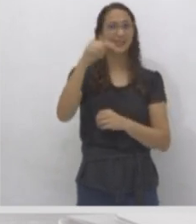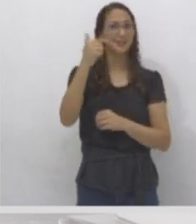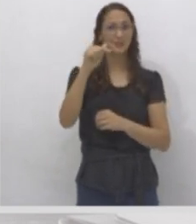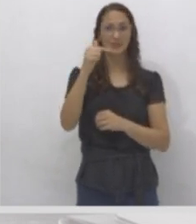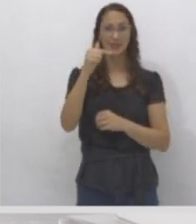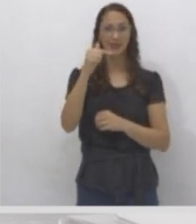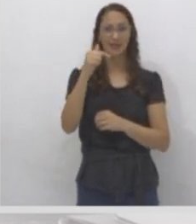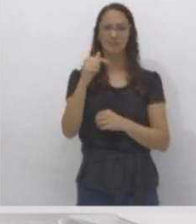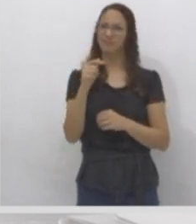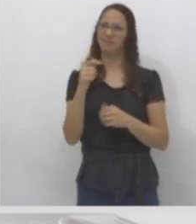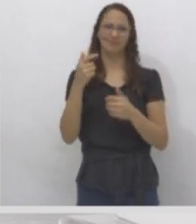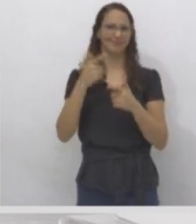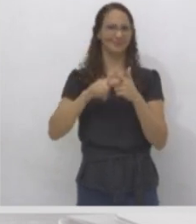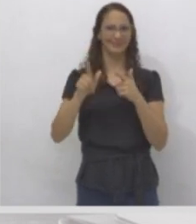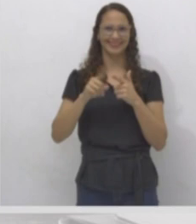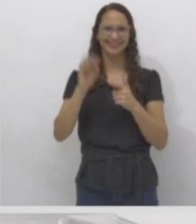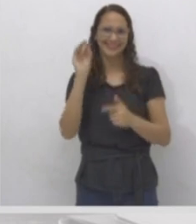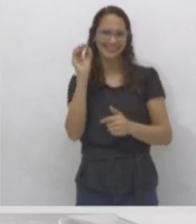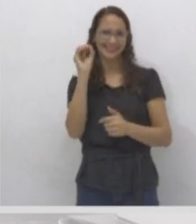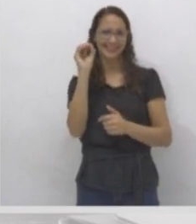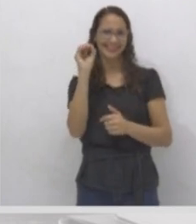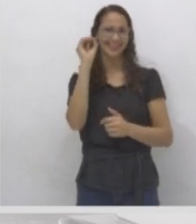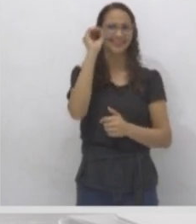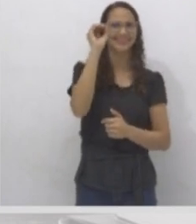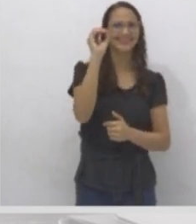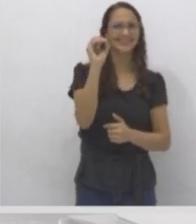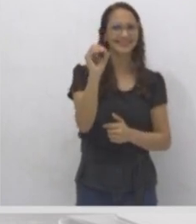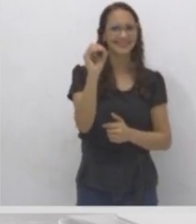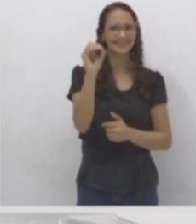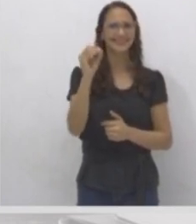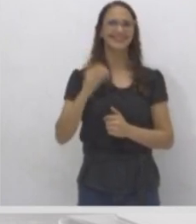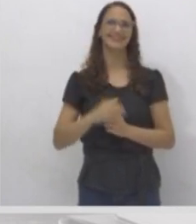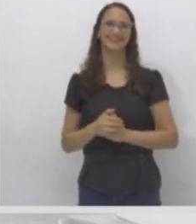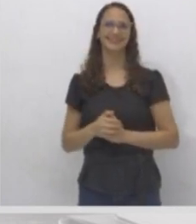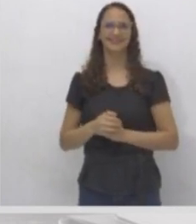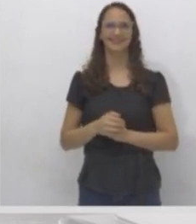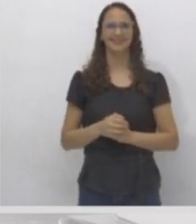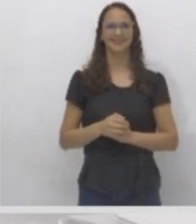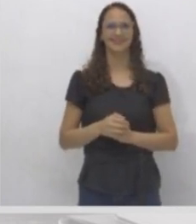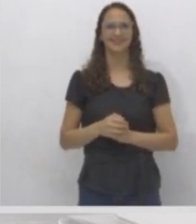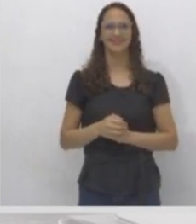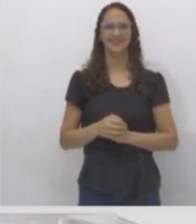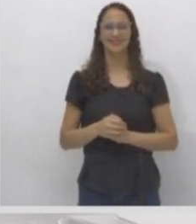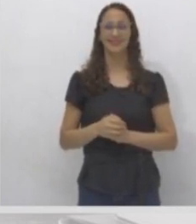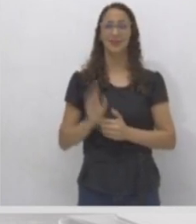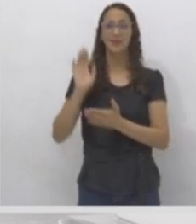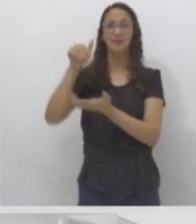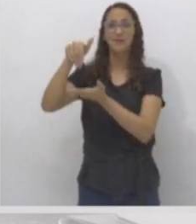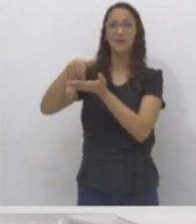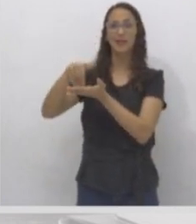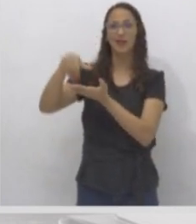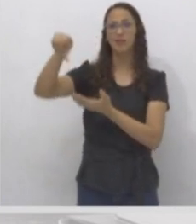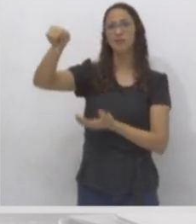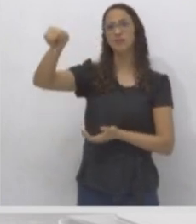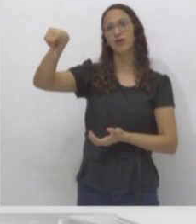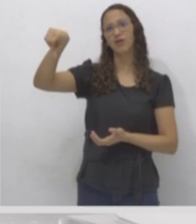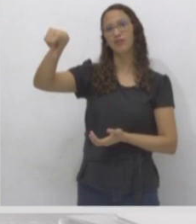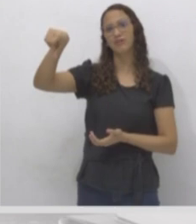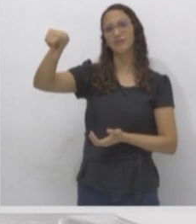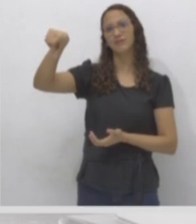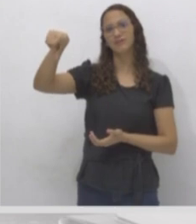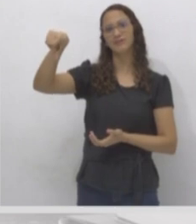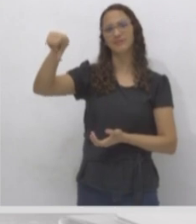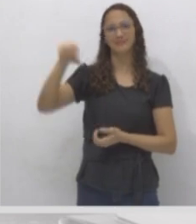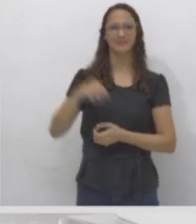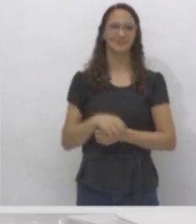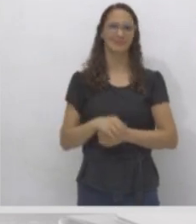tem centena, coloca o 0. E por fim, 9 unidades simples. Eu vou colocar o